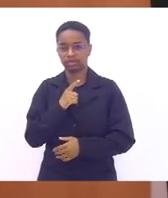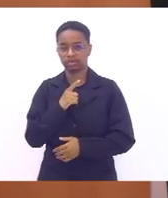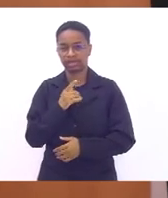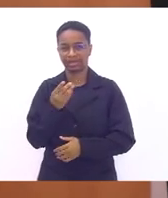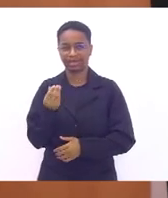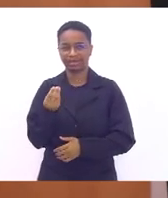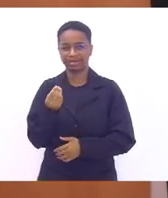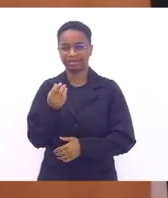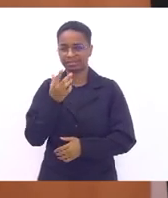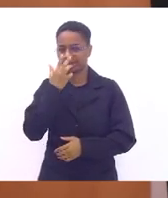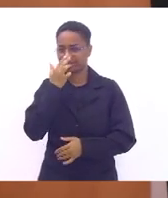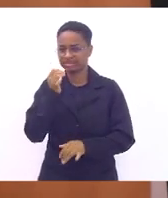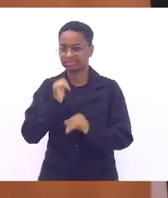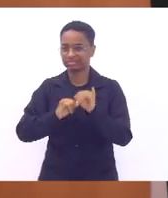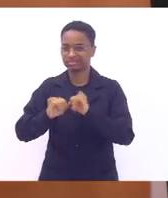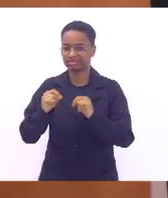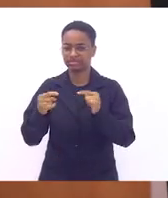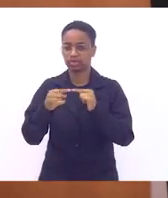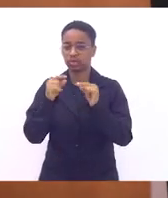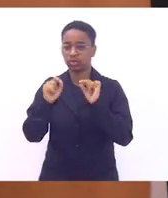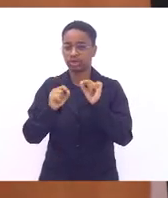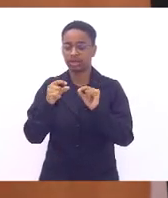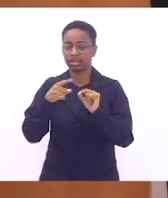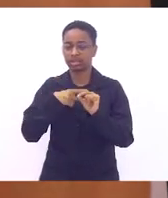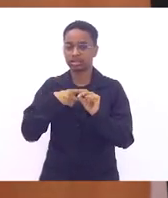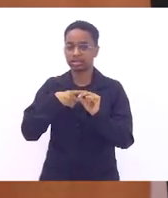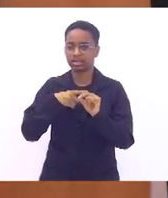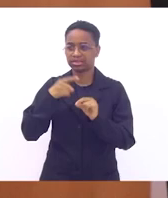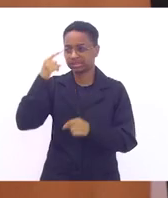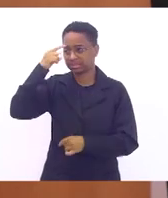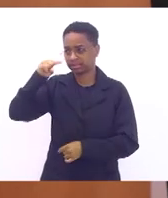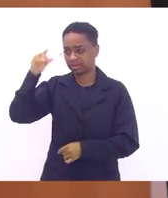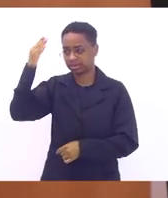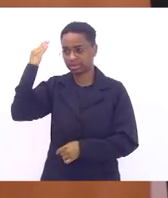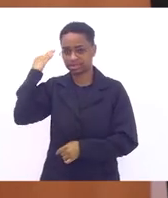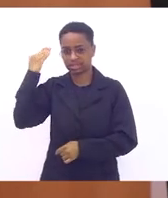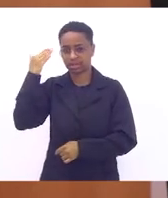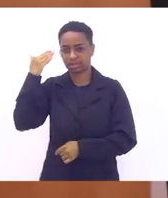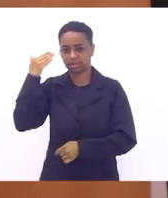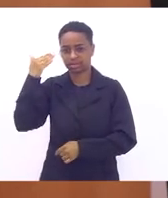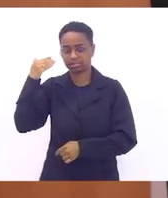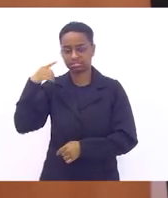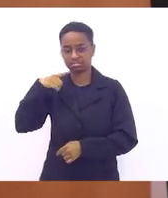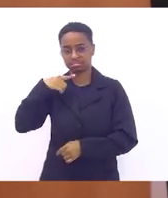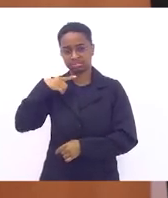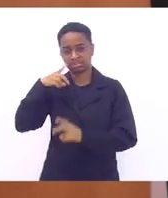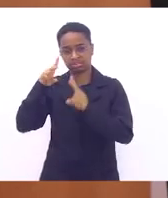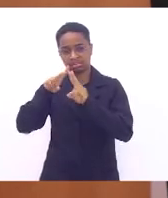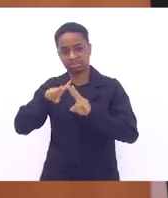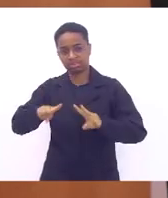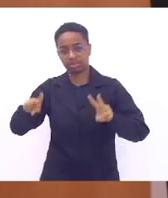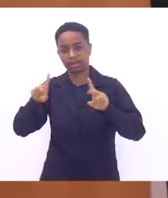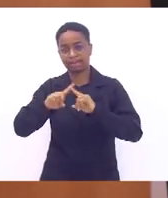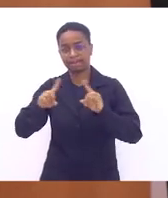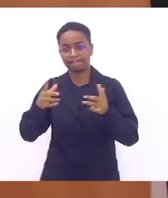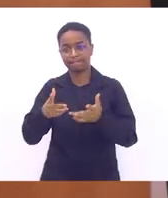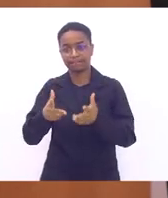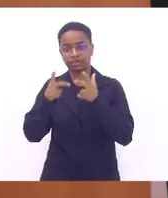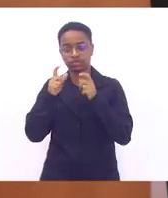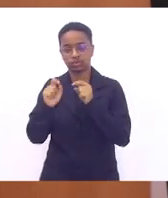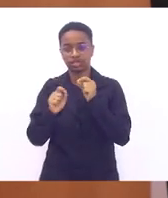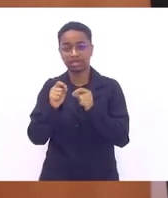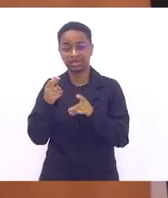tão lábil que a gente tinha um panorama até semana passada e soubemos esses dias que o município, que a gente já